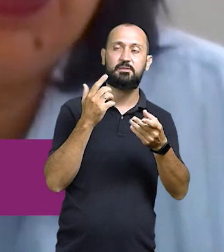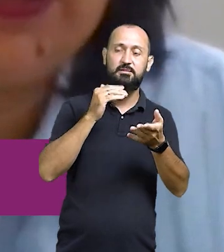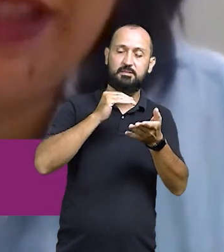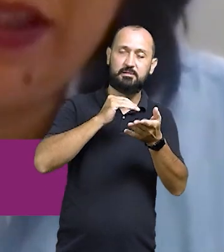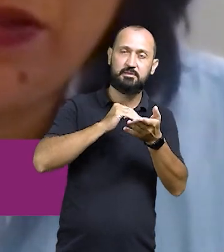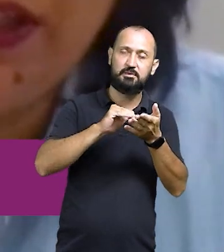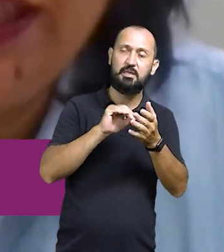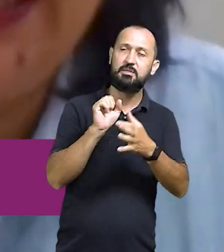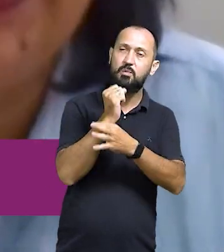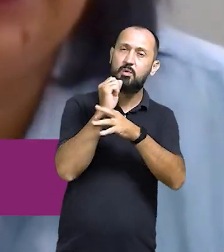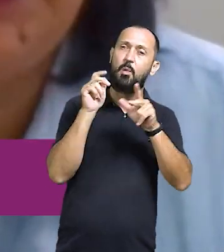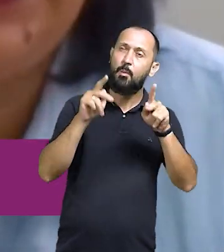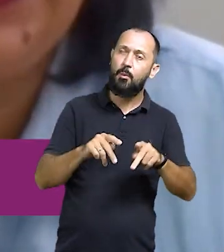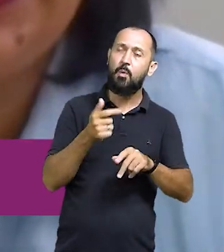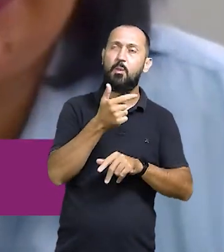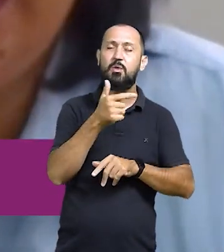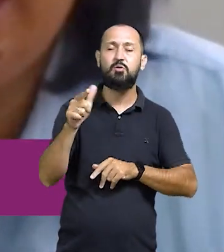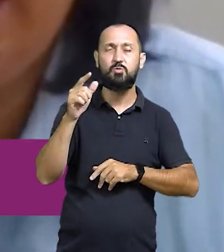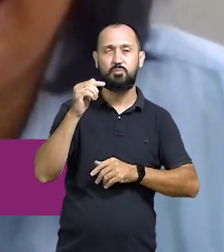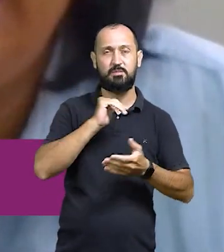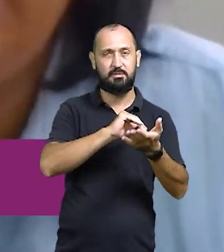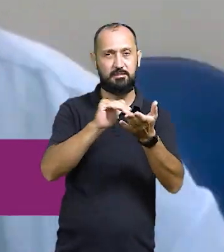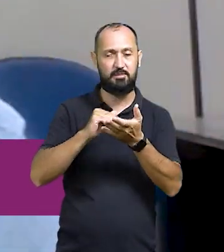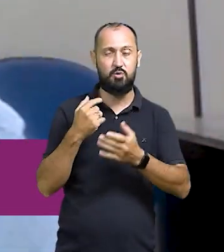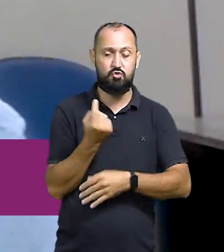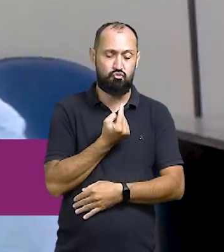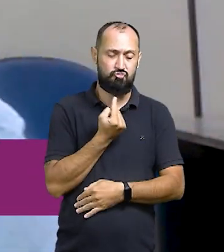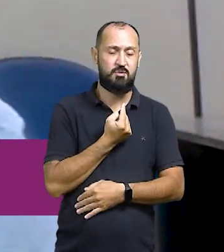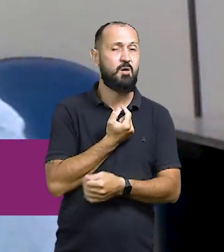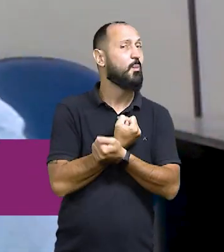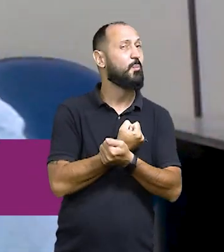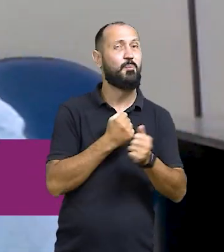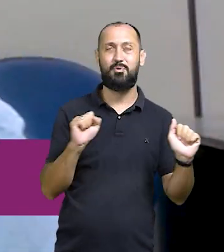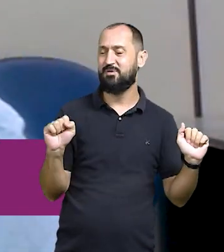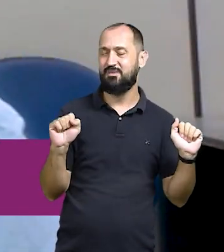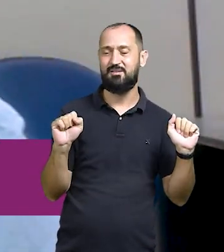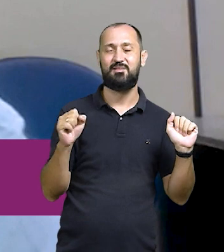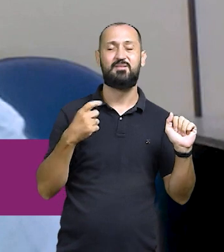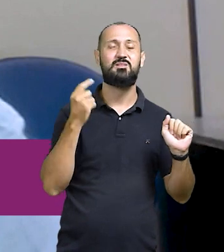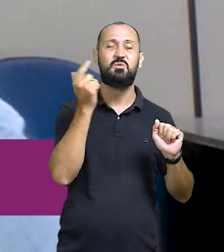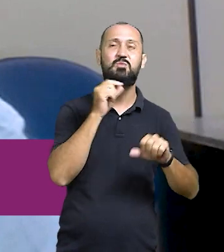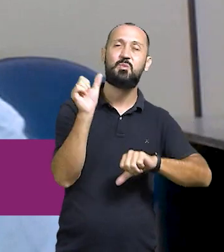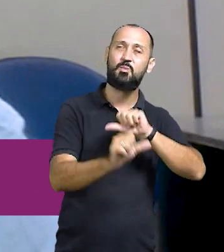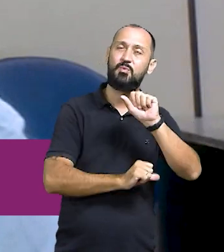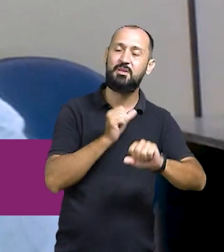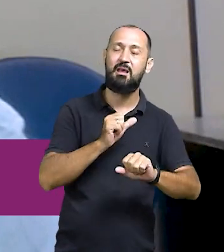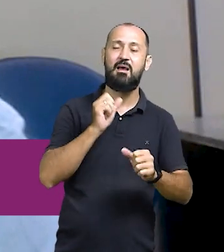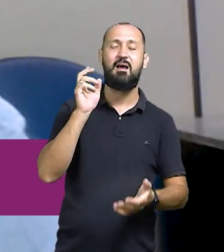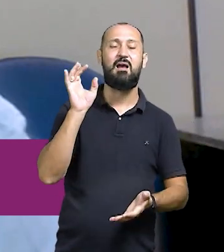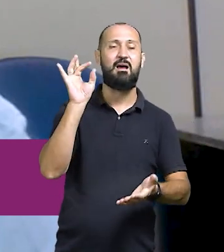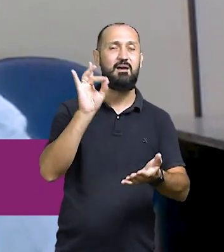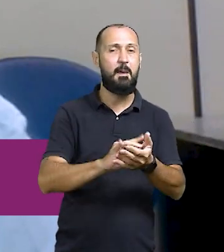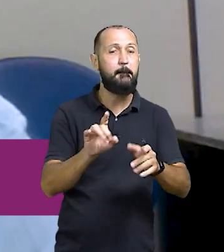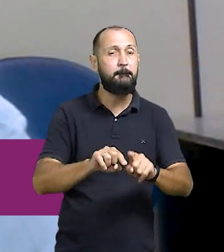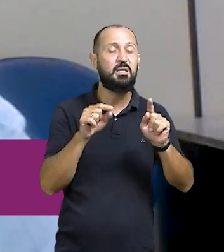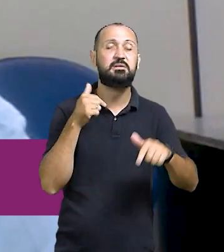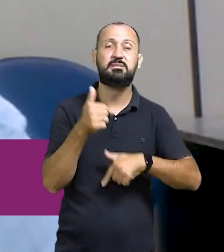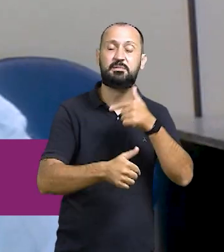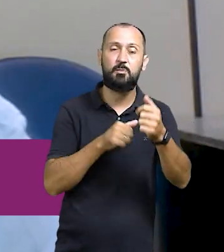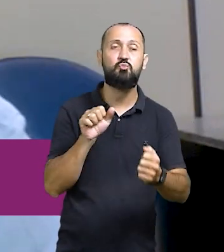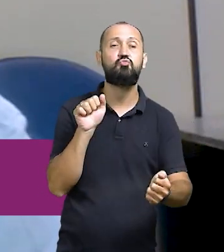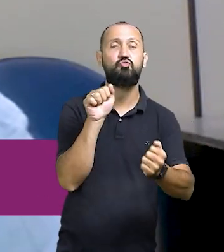as suas dimensões. Então, além de promover as políticas públicas específicas, né, para esse grupo social que